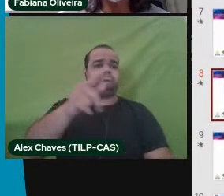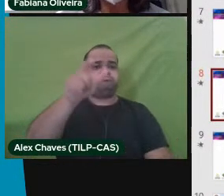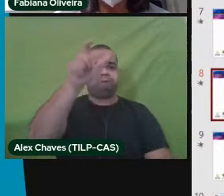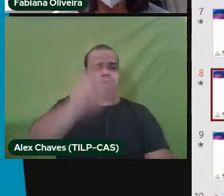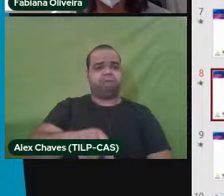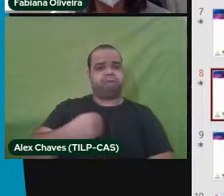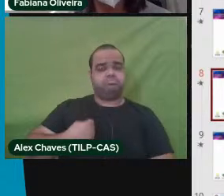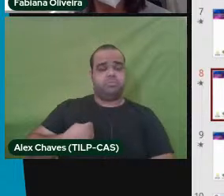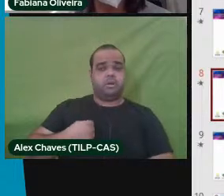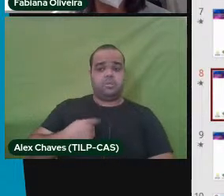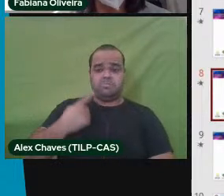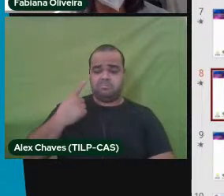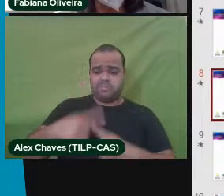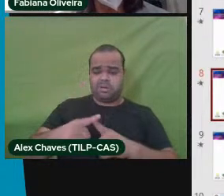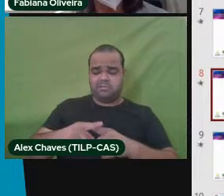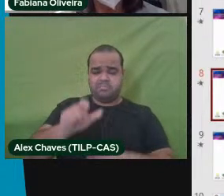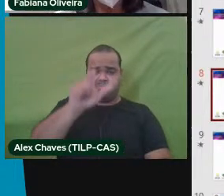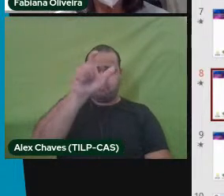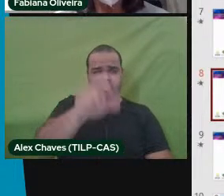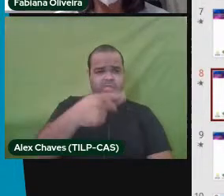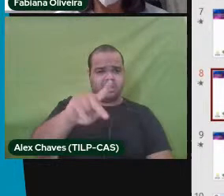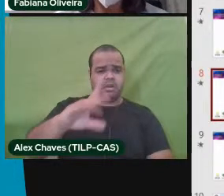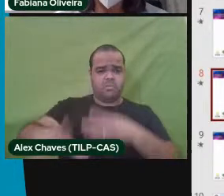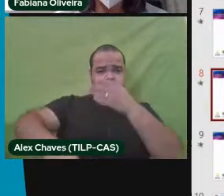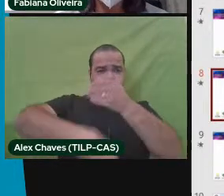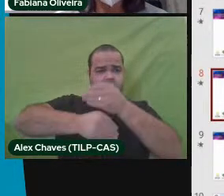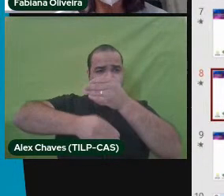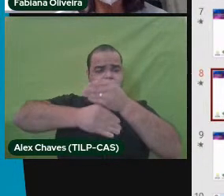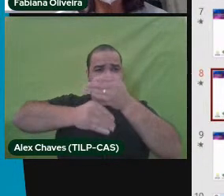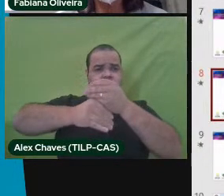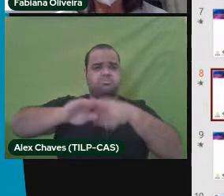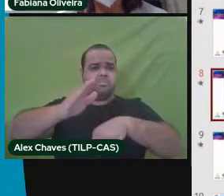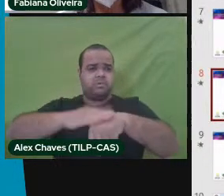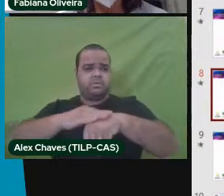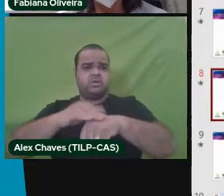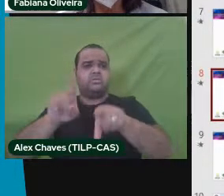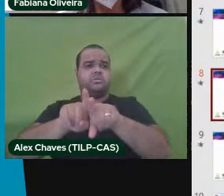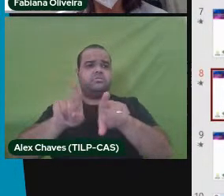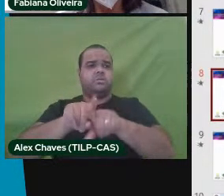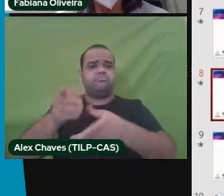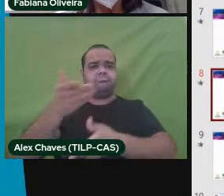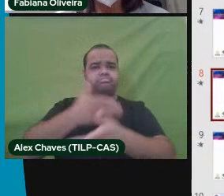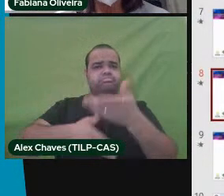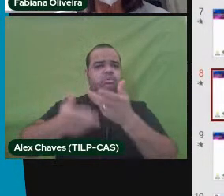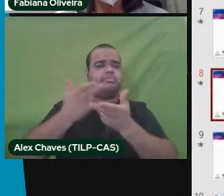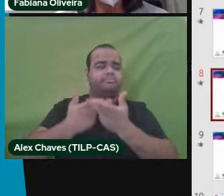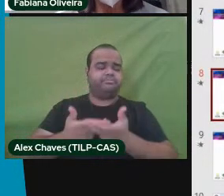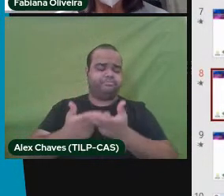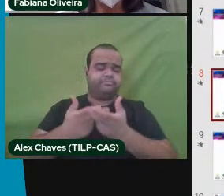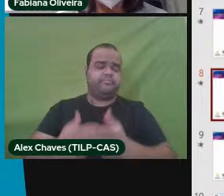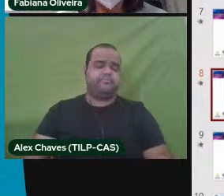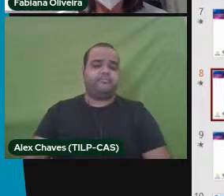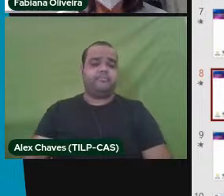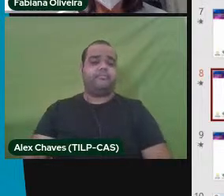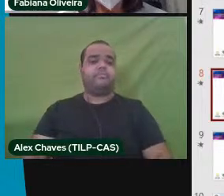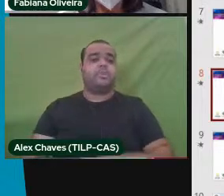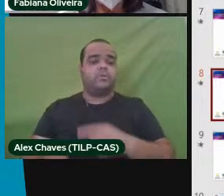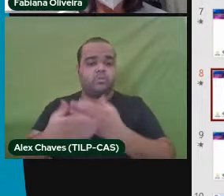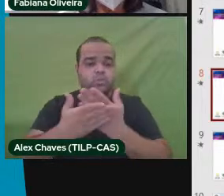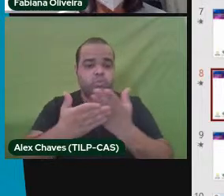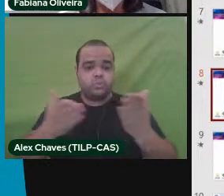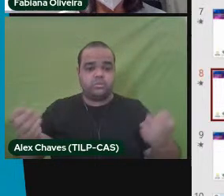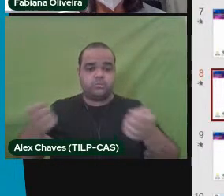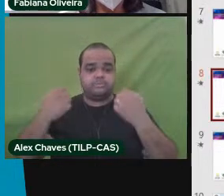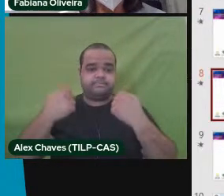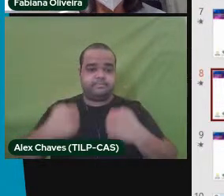que o protagonismo ele se constrói com autonomia e resiliência. Nós precisamos tirar